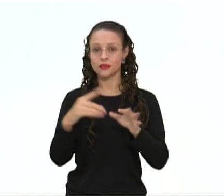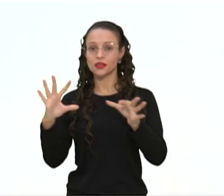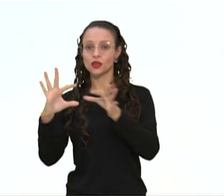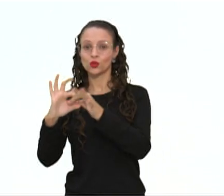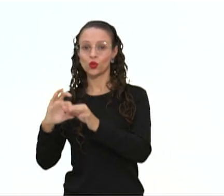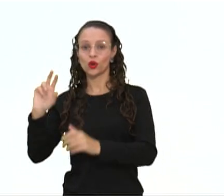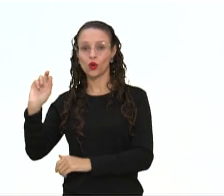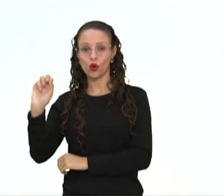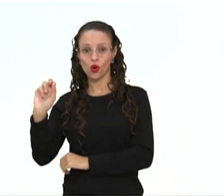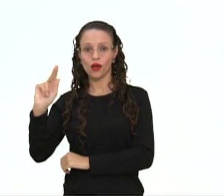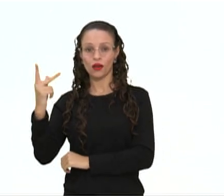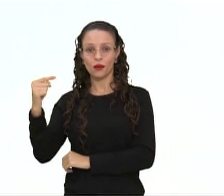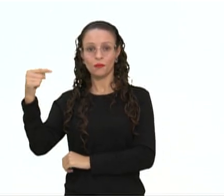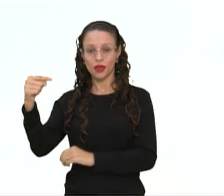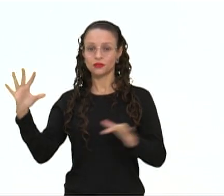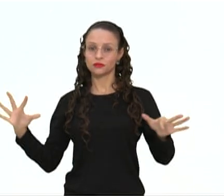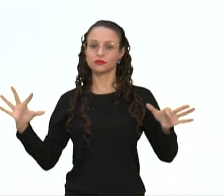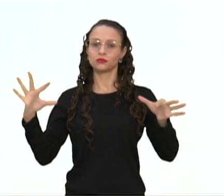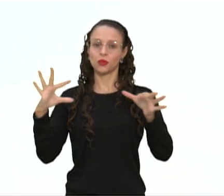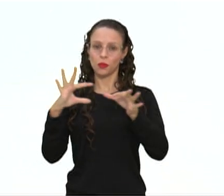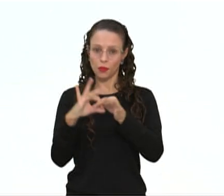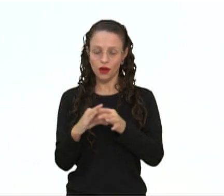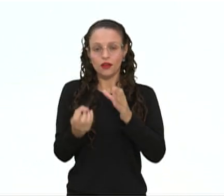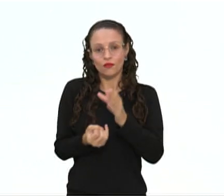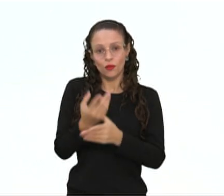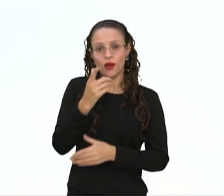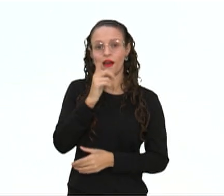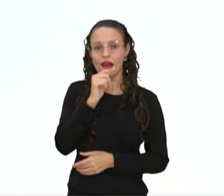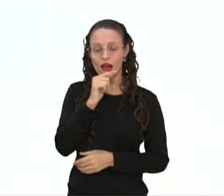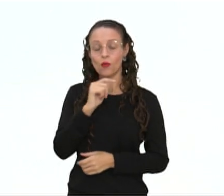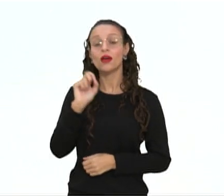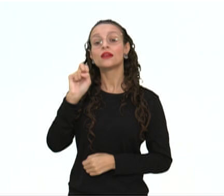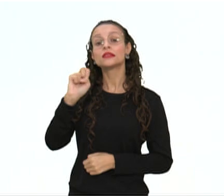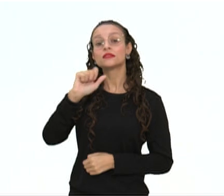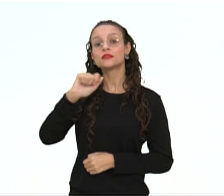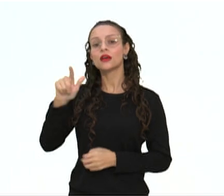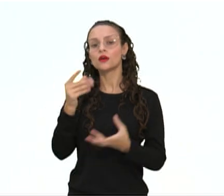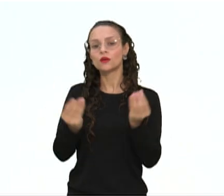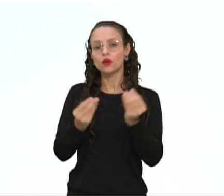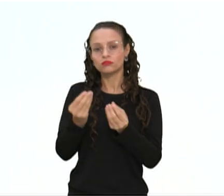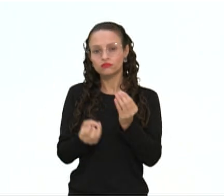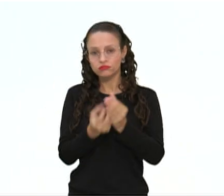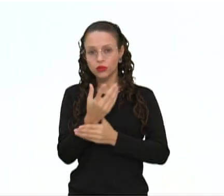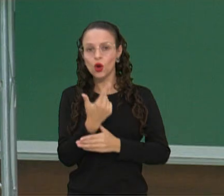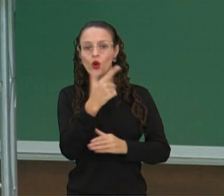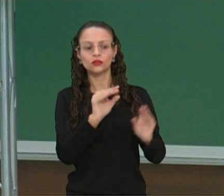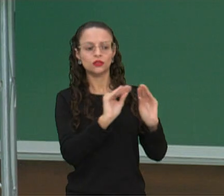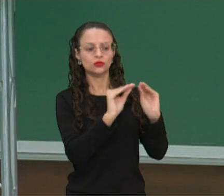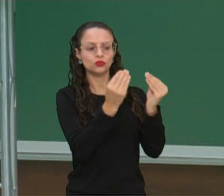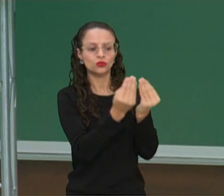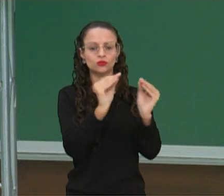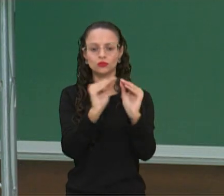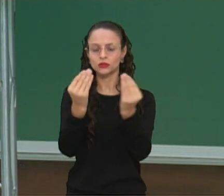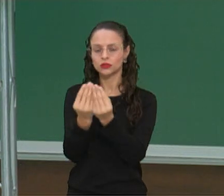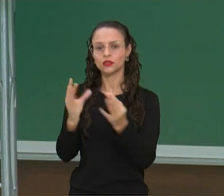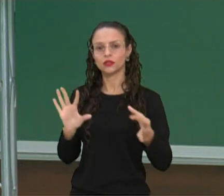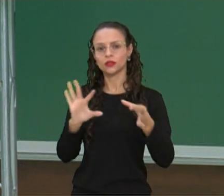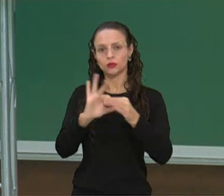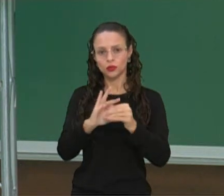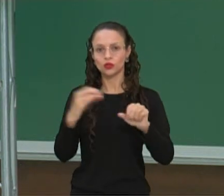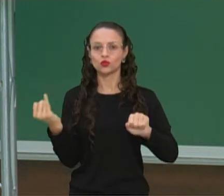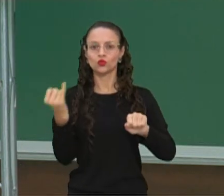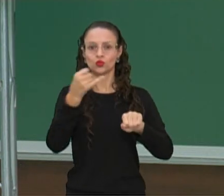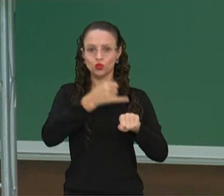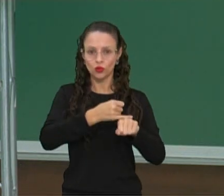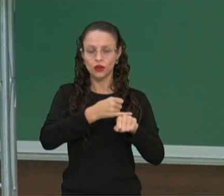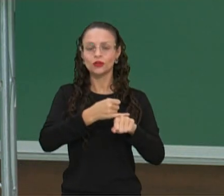da base, formando as moléculas de água. E o sal é formado pelas outras substâncias, a união do ânion e do